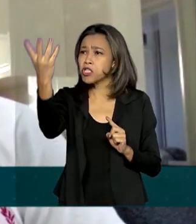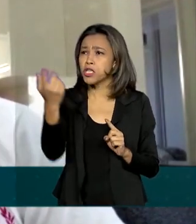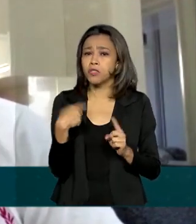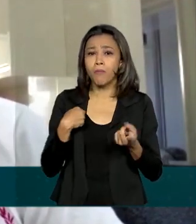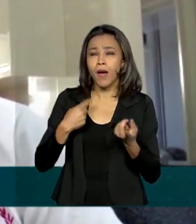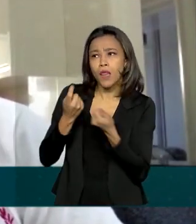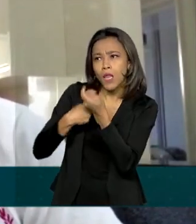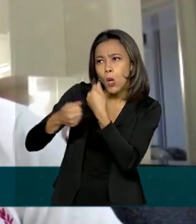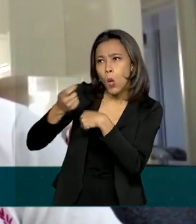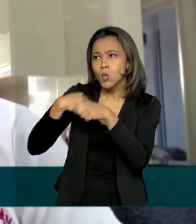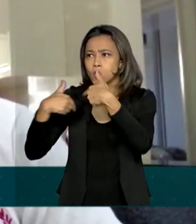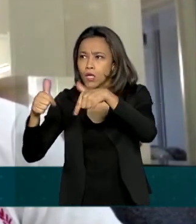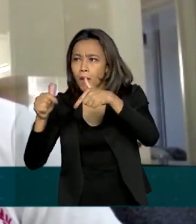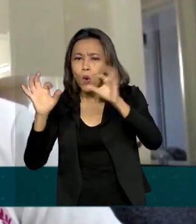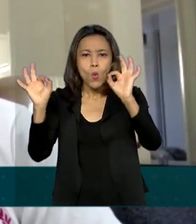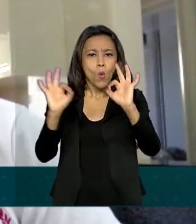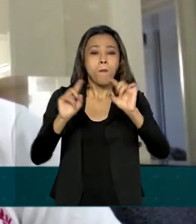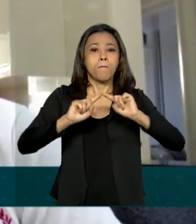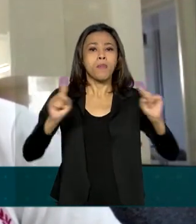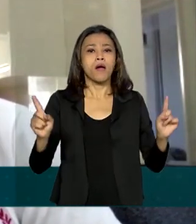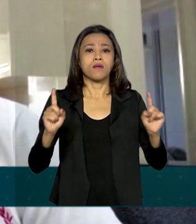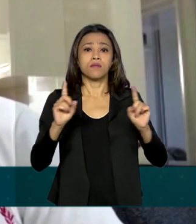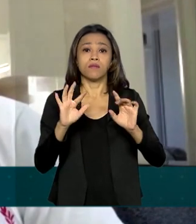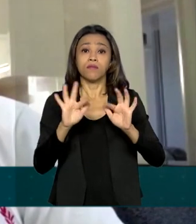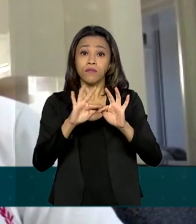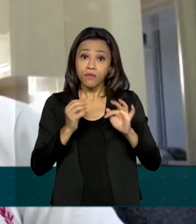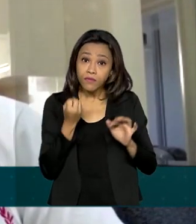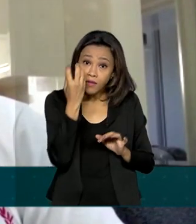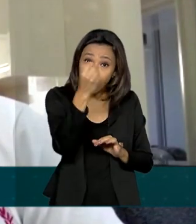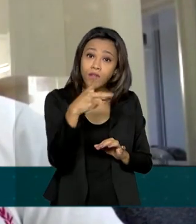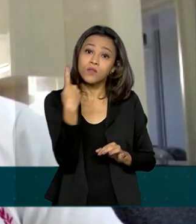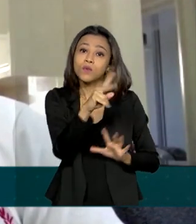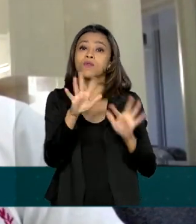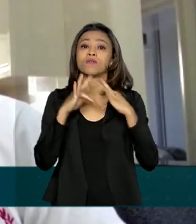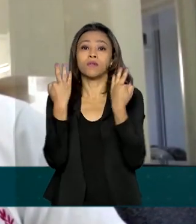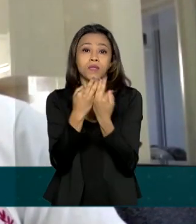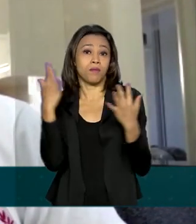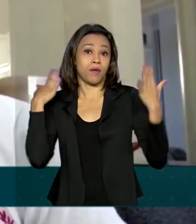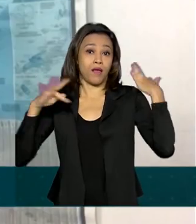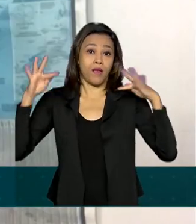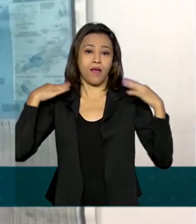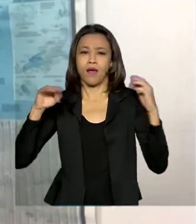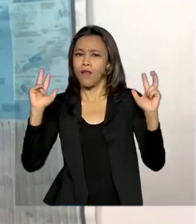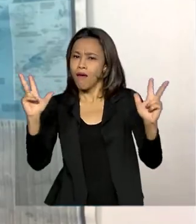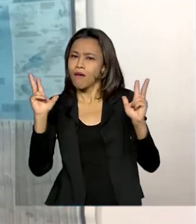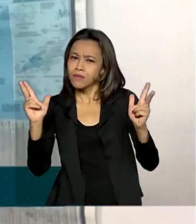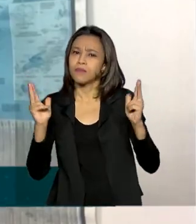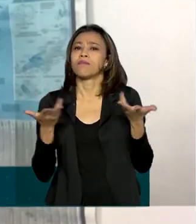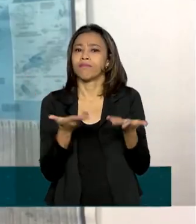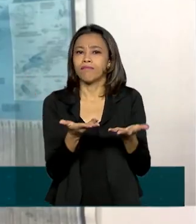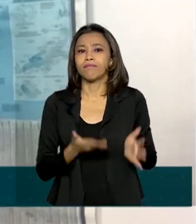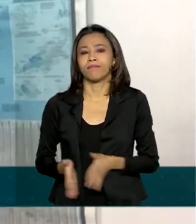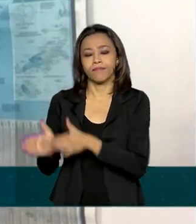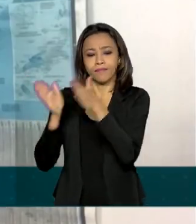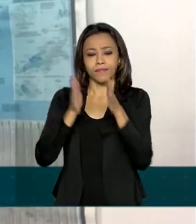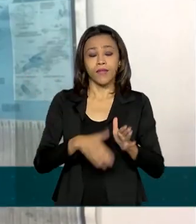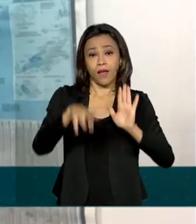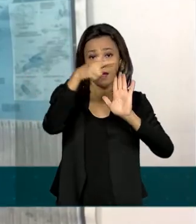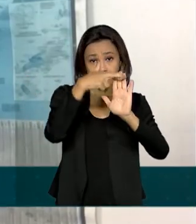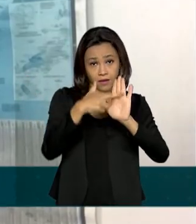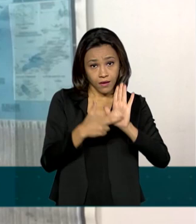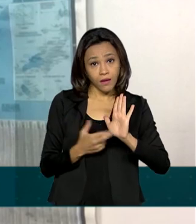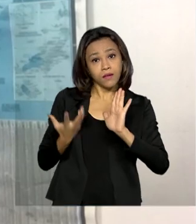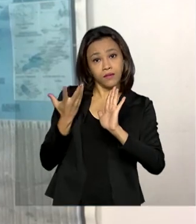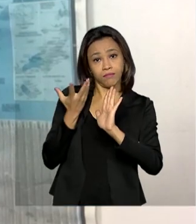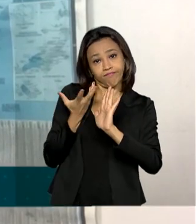porém viajam com suas famílias para setores onde o apelo turístico é de lazer. Entre as medidas adotadas pelo